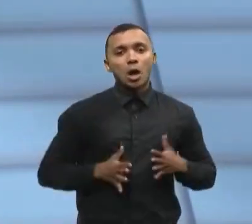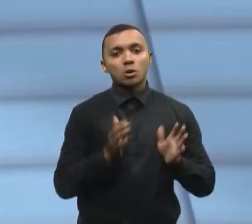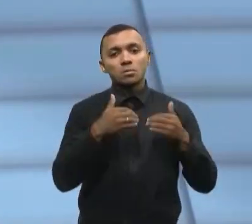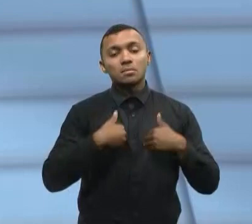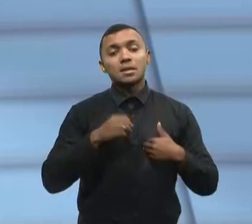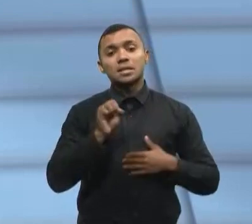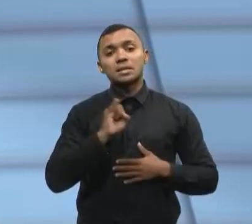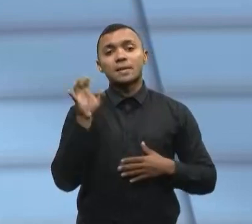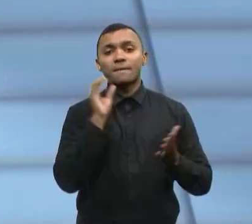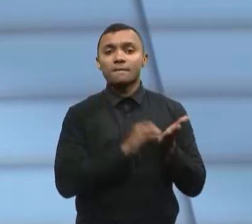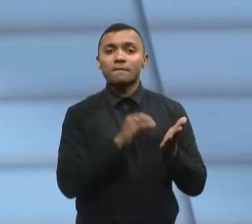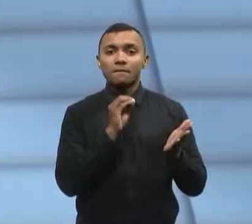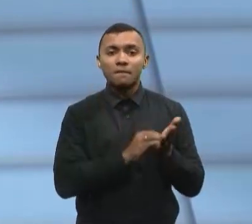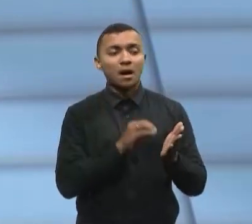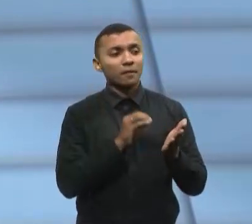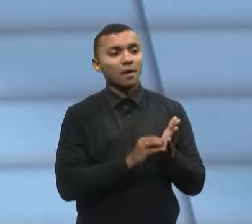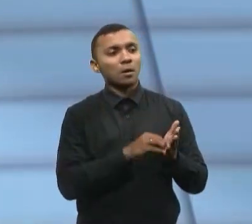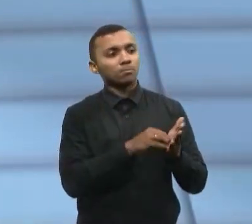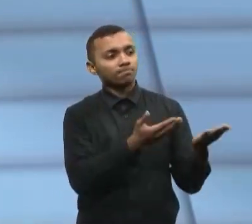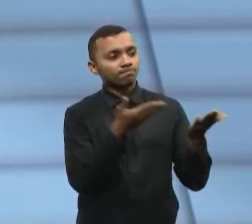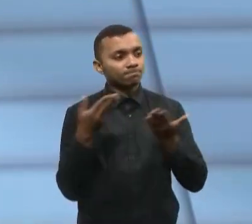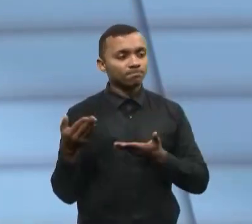um acompanhamento da família